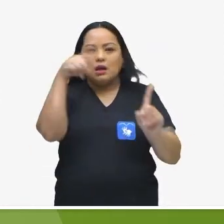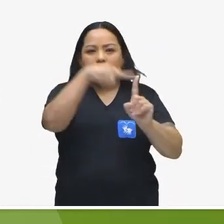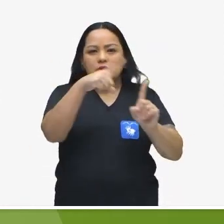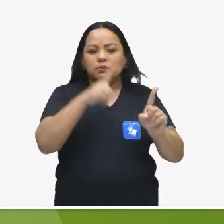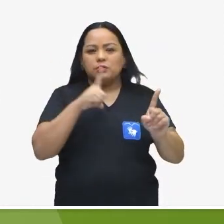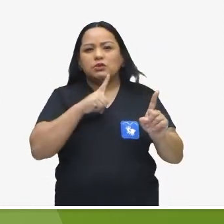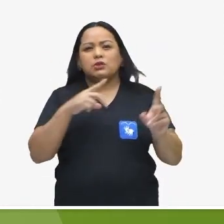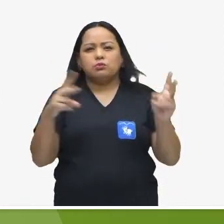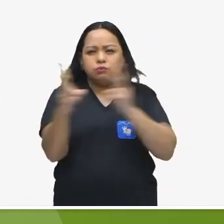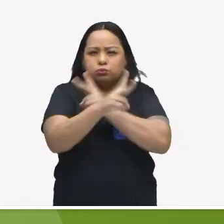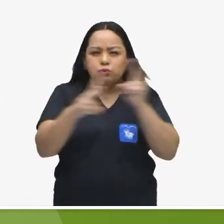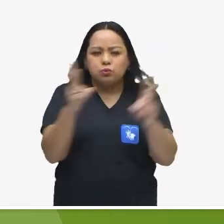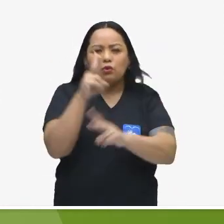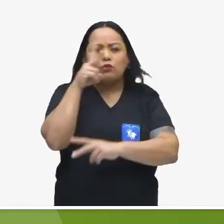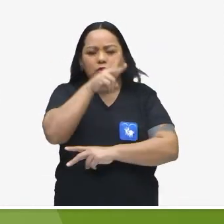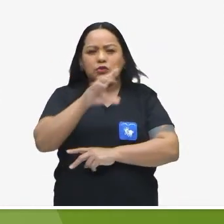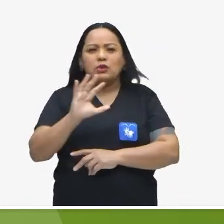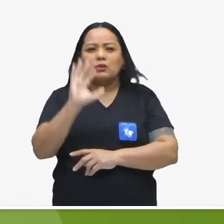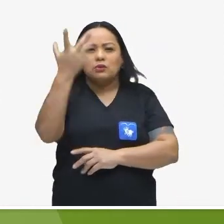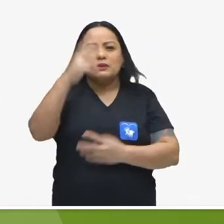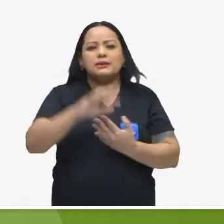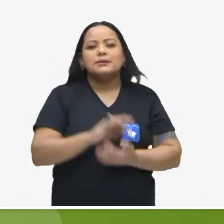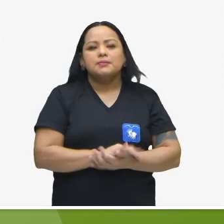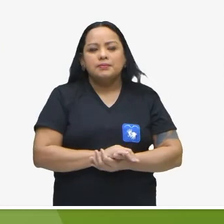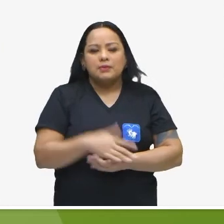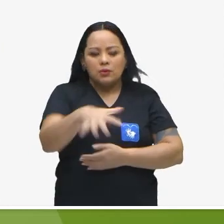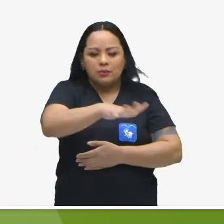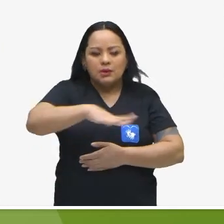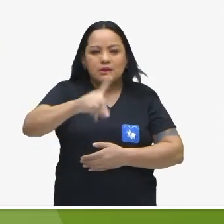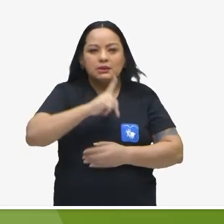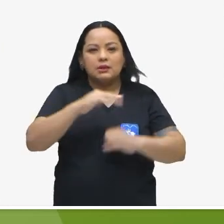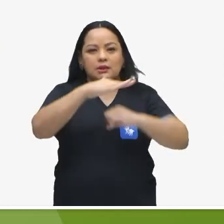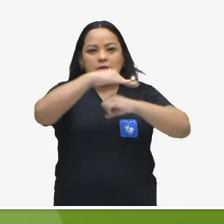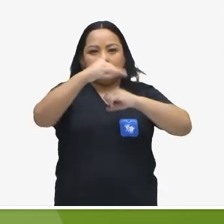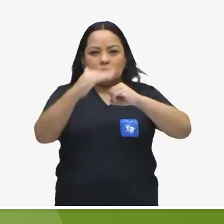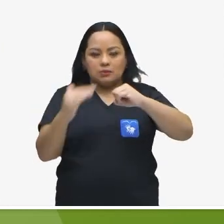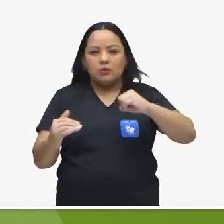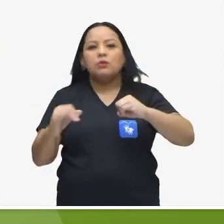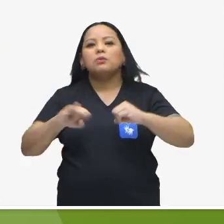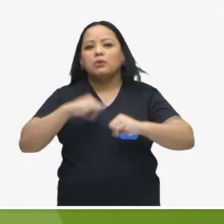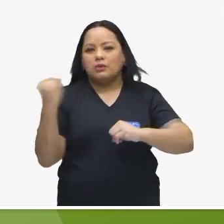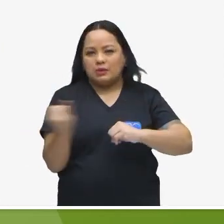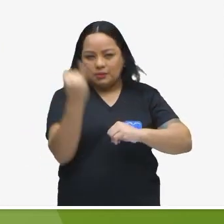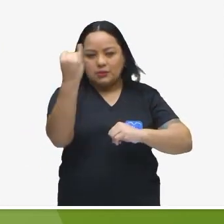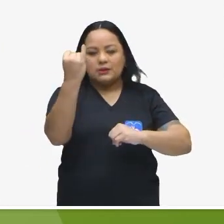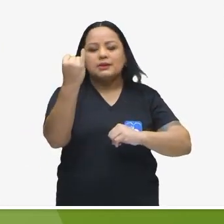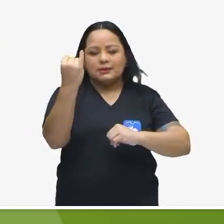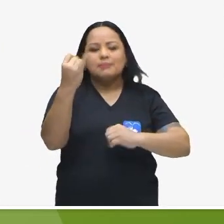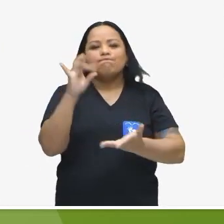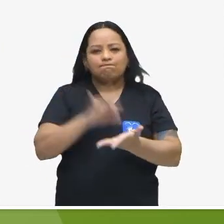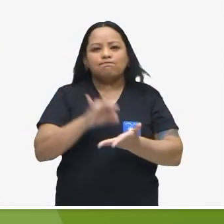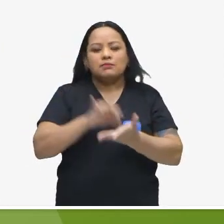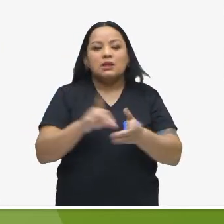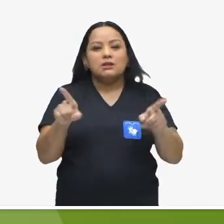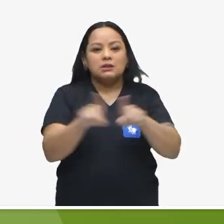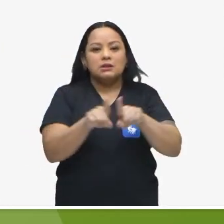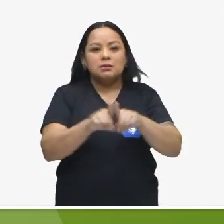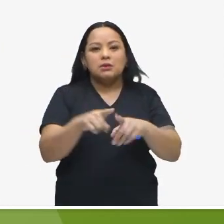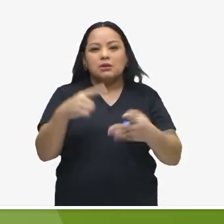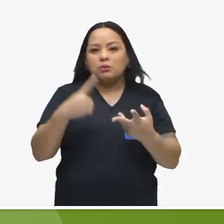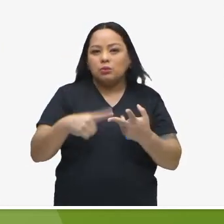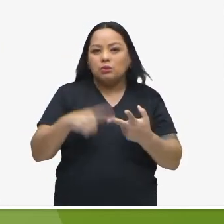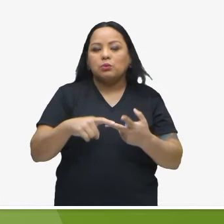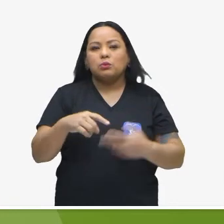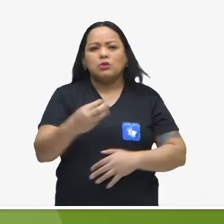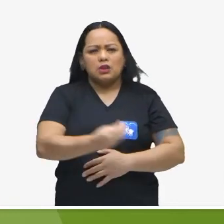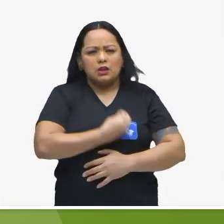perturbação que pode haver nos ambientes. Então, a atmosfera é importante, é fundamental e também é um fator